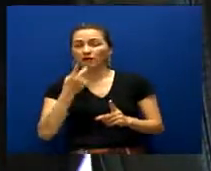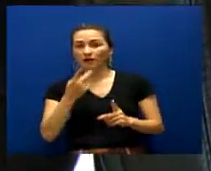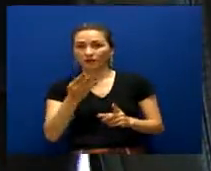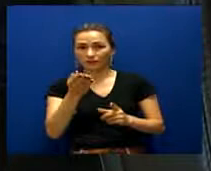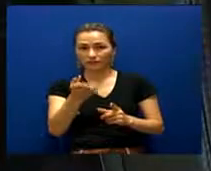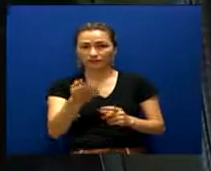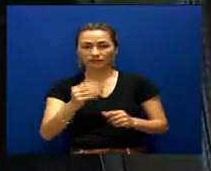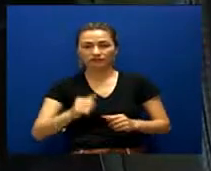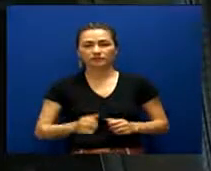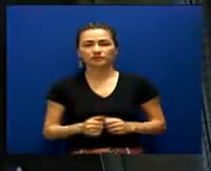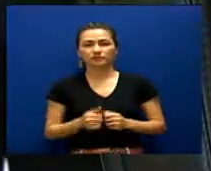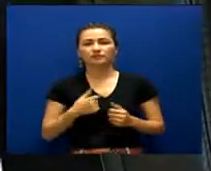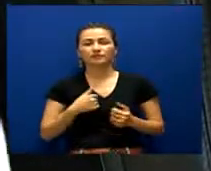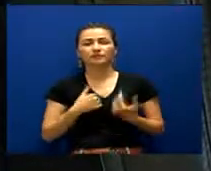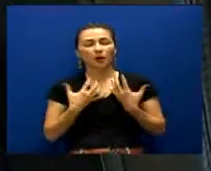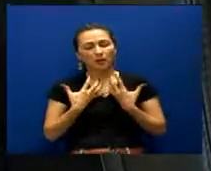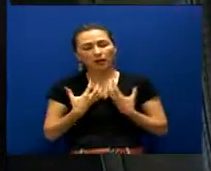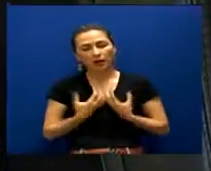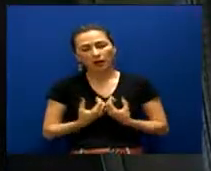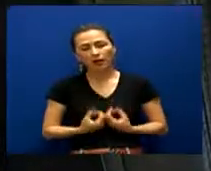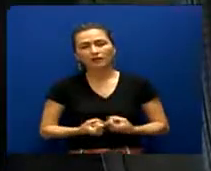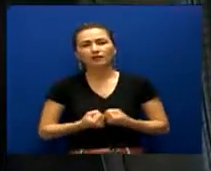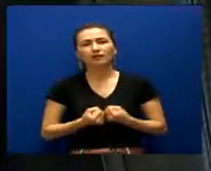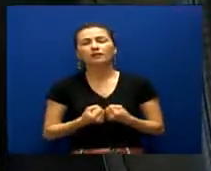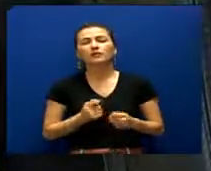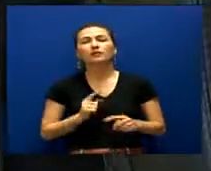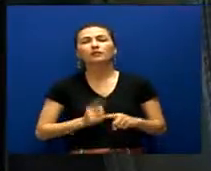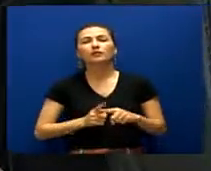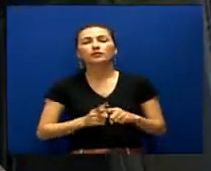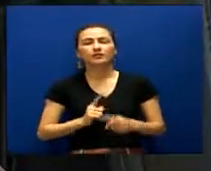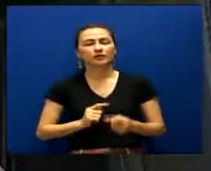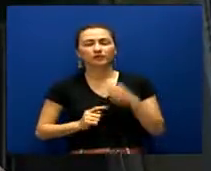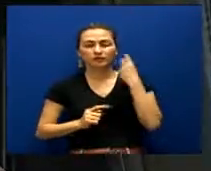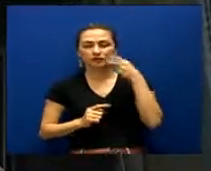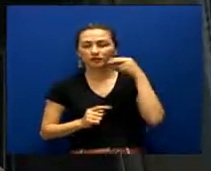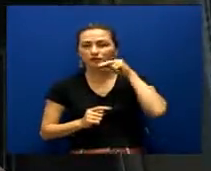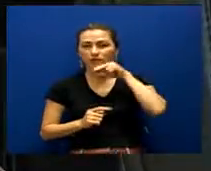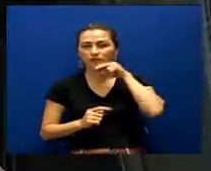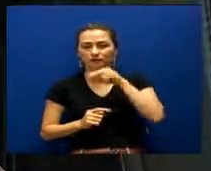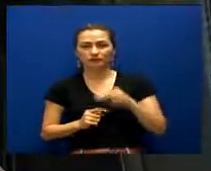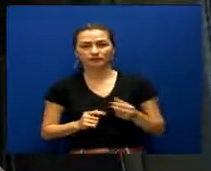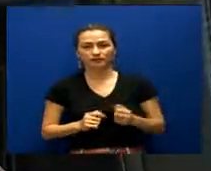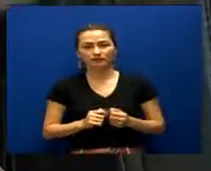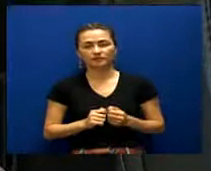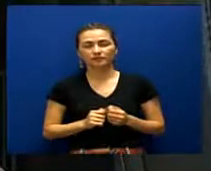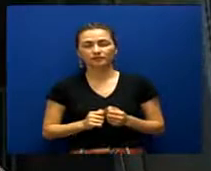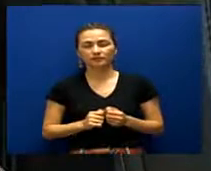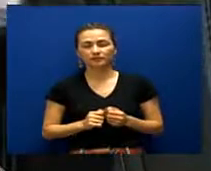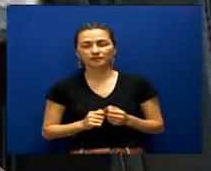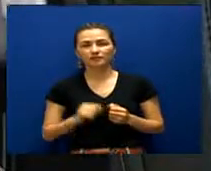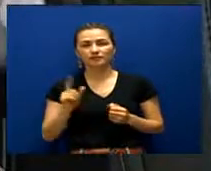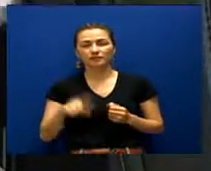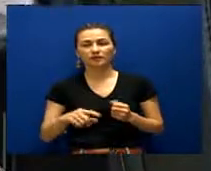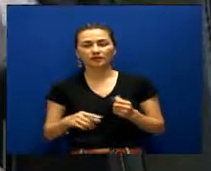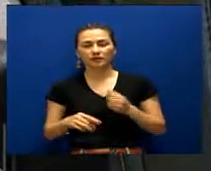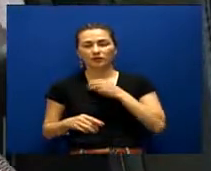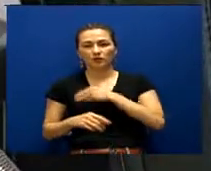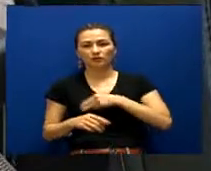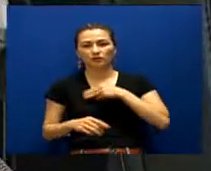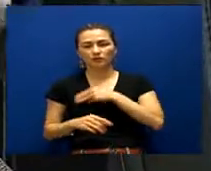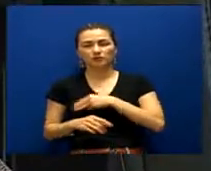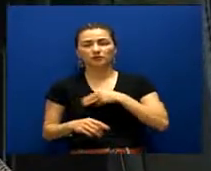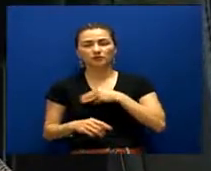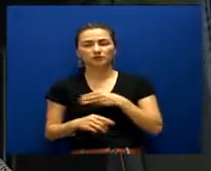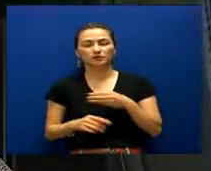Aliás, eu tenho uma mágoa do Neto, que o ministro da Indústria e Comércio, que é do meu partido e é bispo da minha